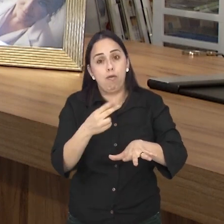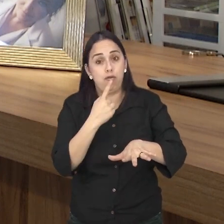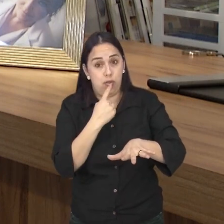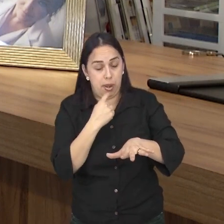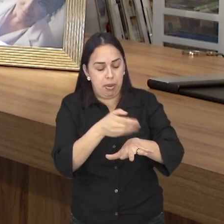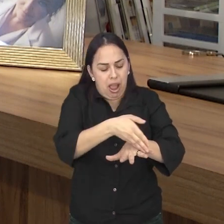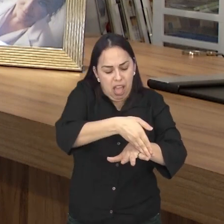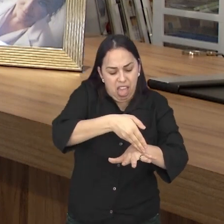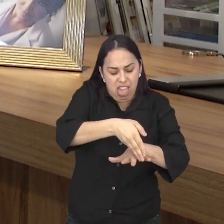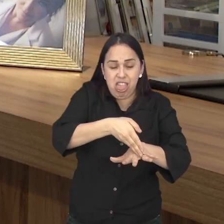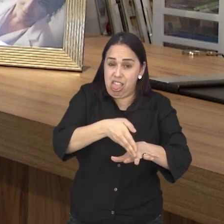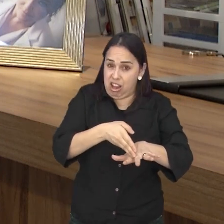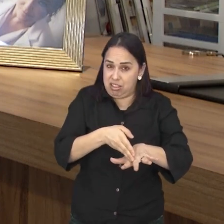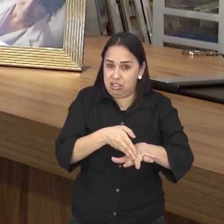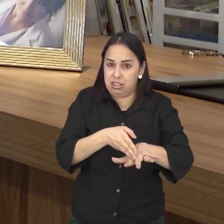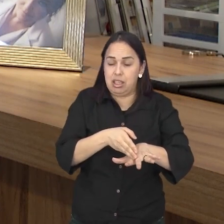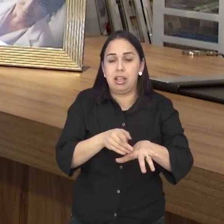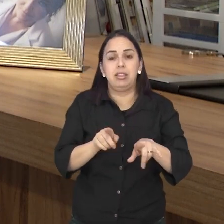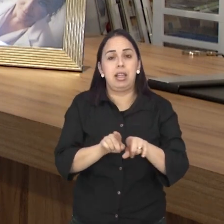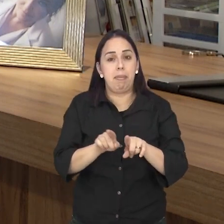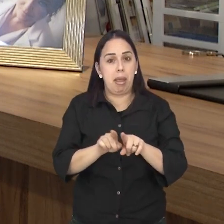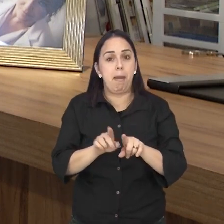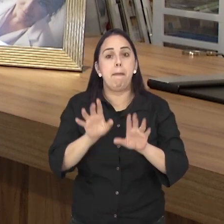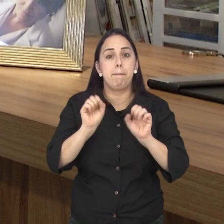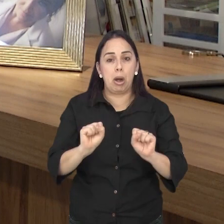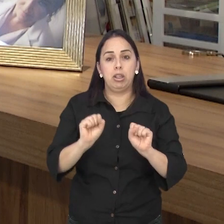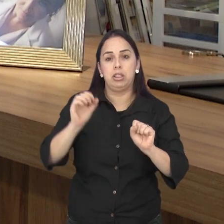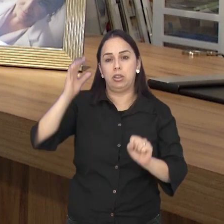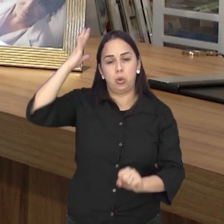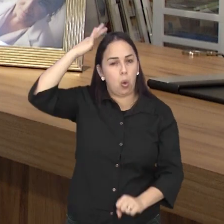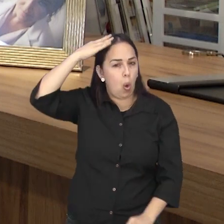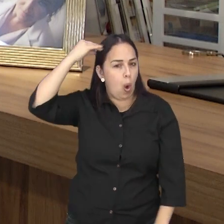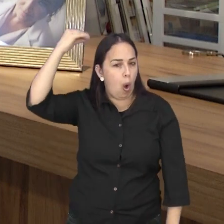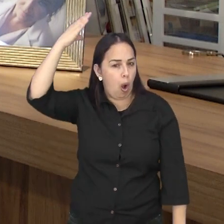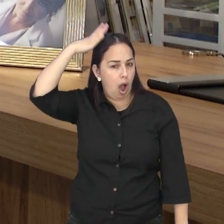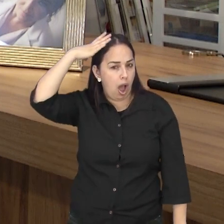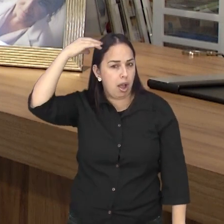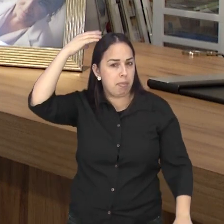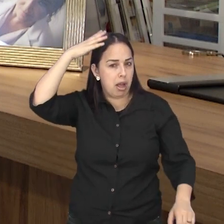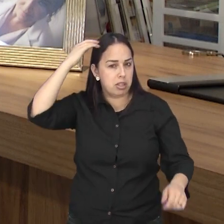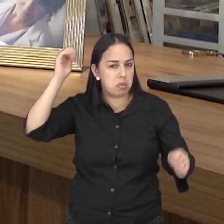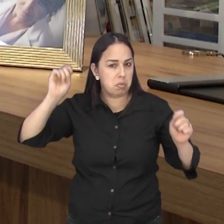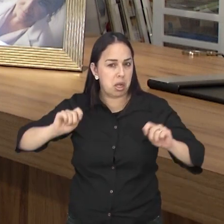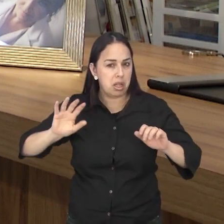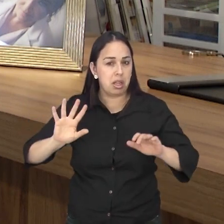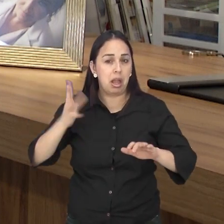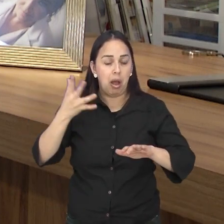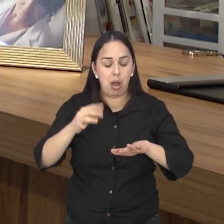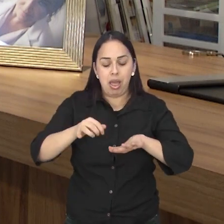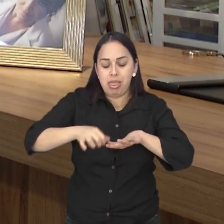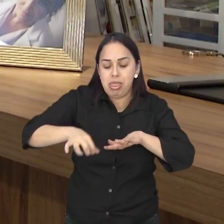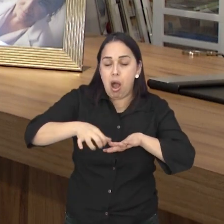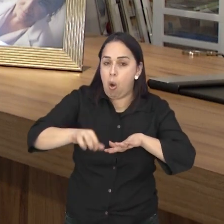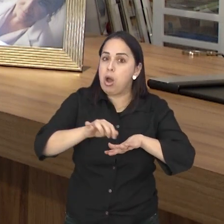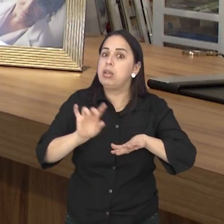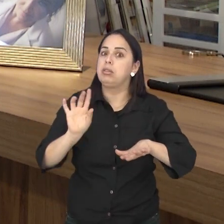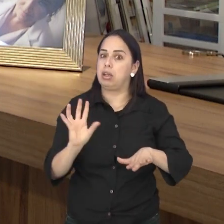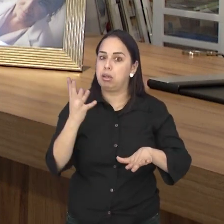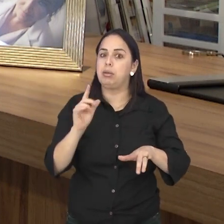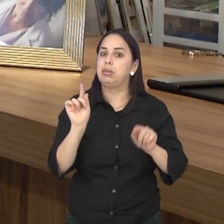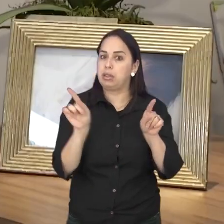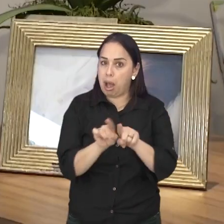ou vermelhas. Também eles atingindo o couro cabeludo, eles também podem provocar placas no couro cabeludo e também na unha,